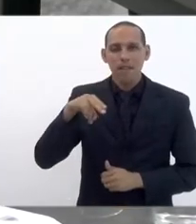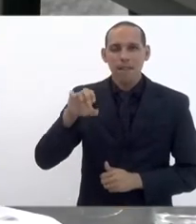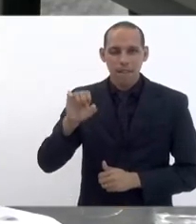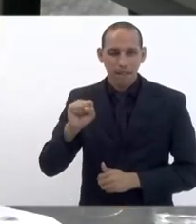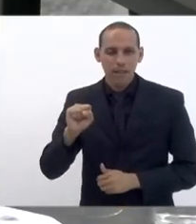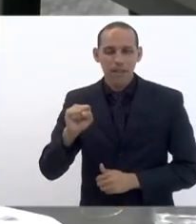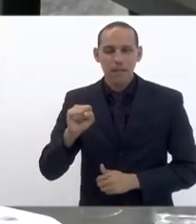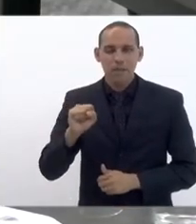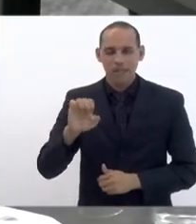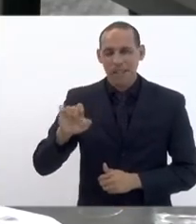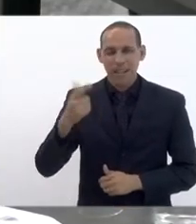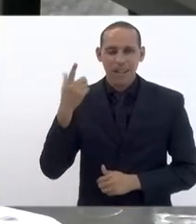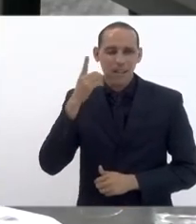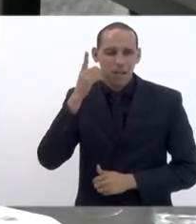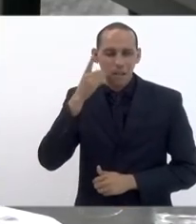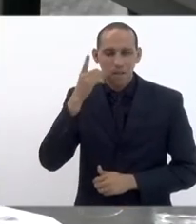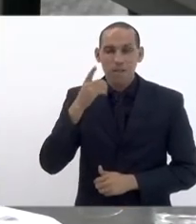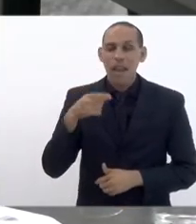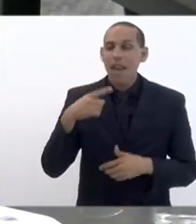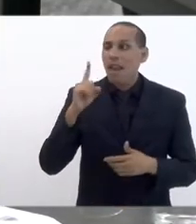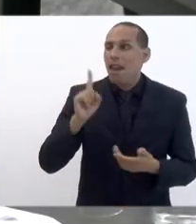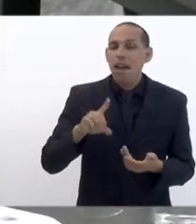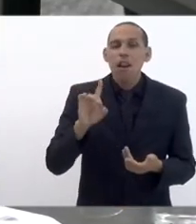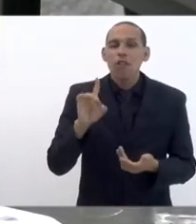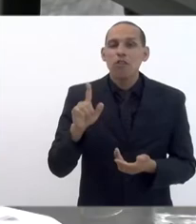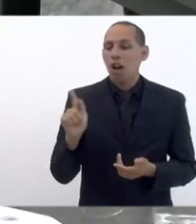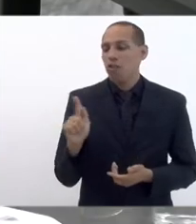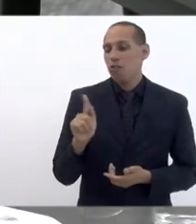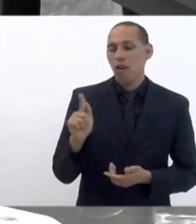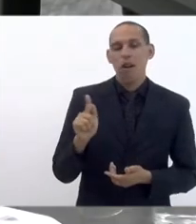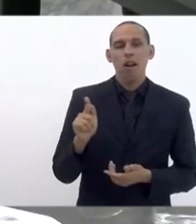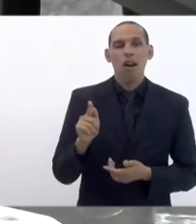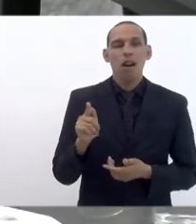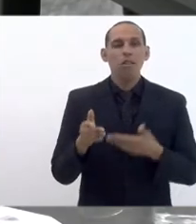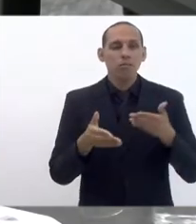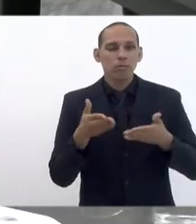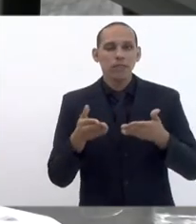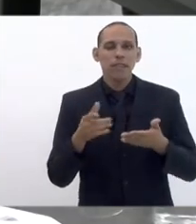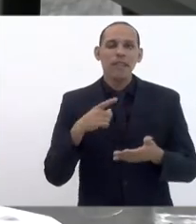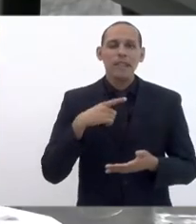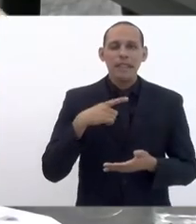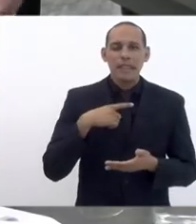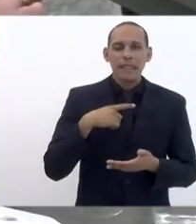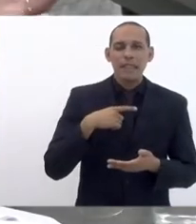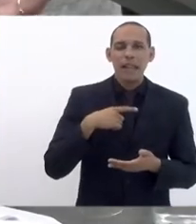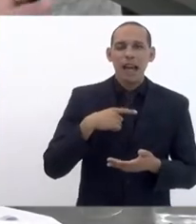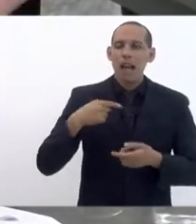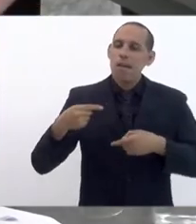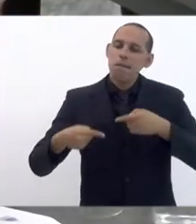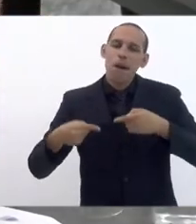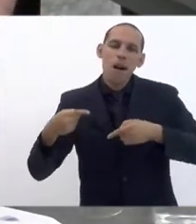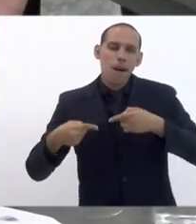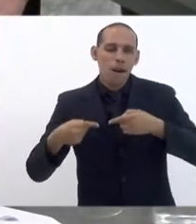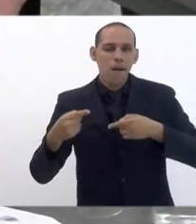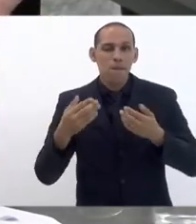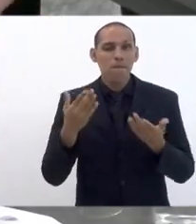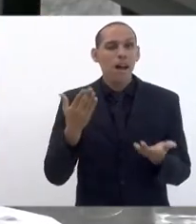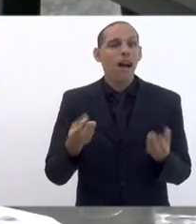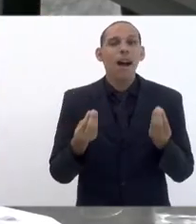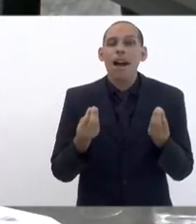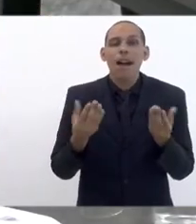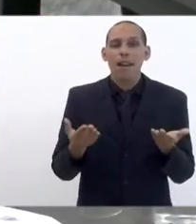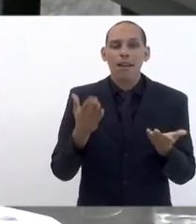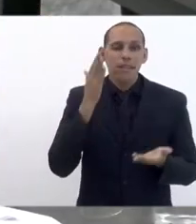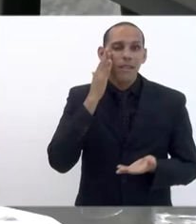questão geográfica nesse sentido. Não cria um município, mas teria um plebiscito para que ouvisse. Constitucionalmente